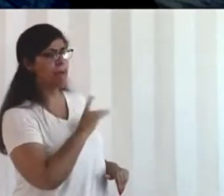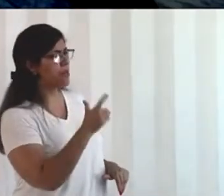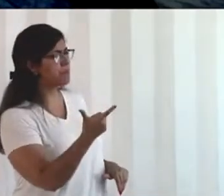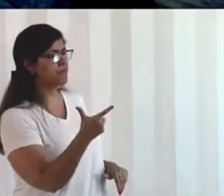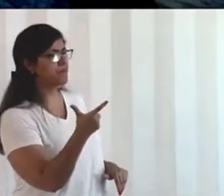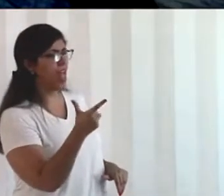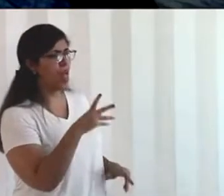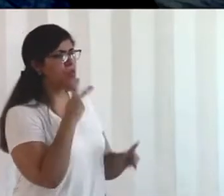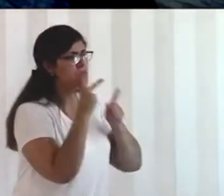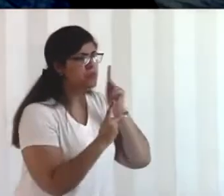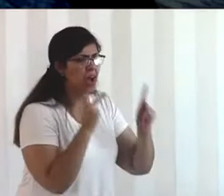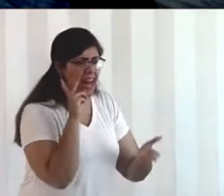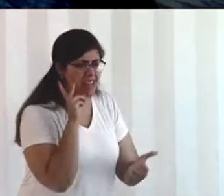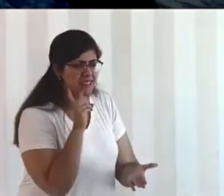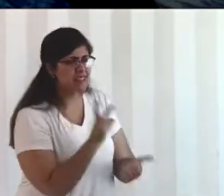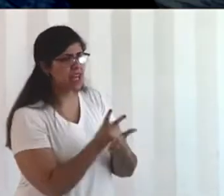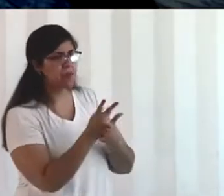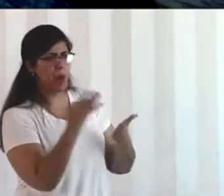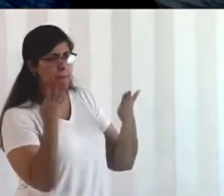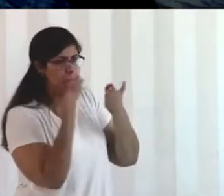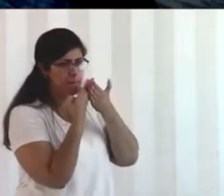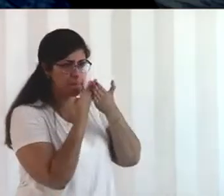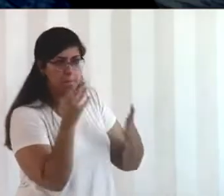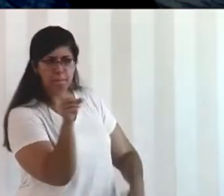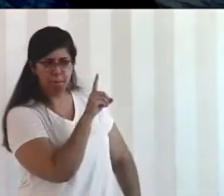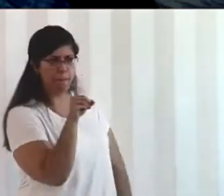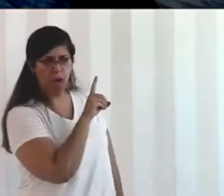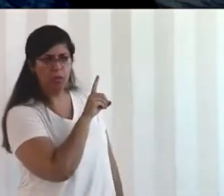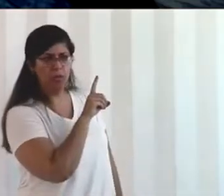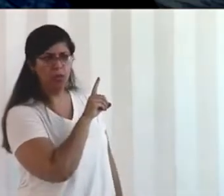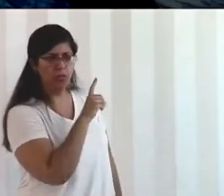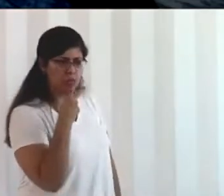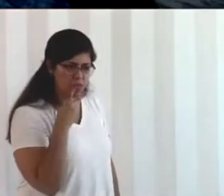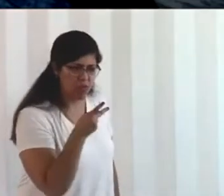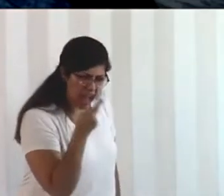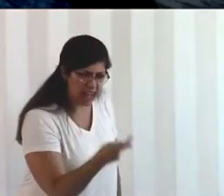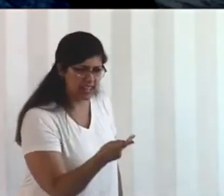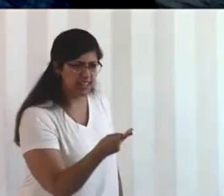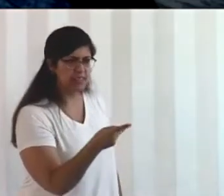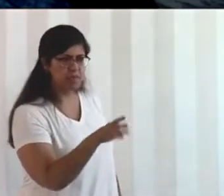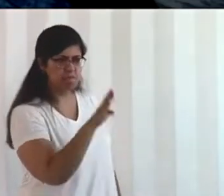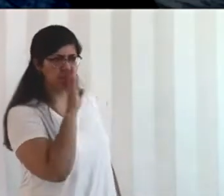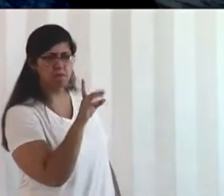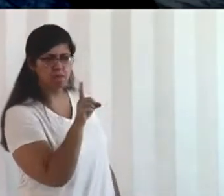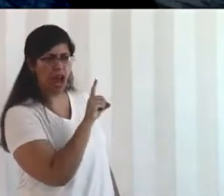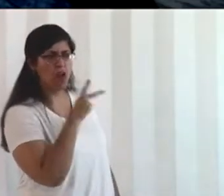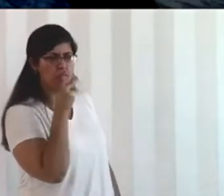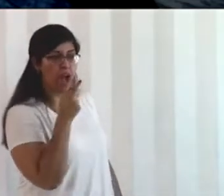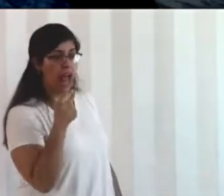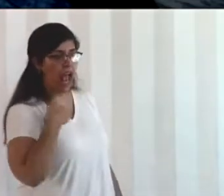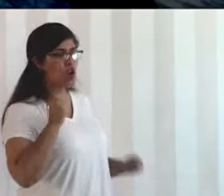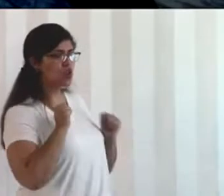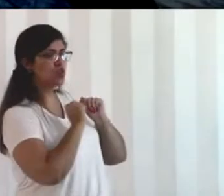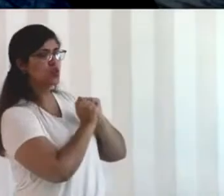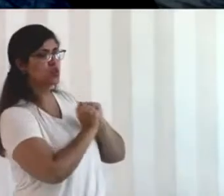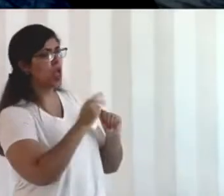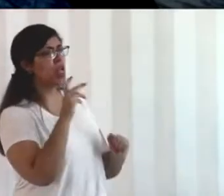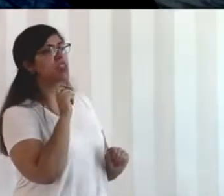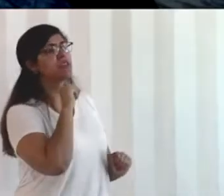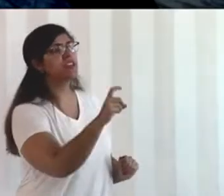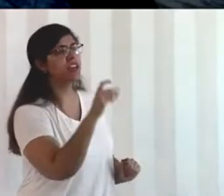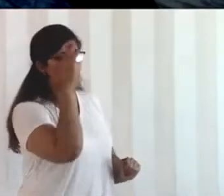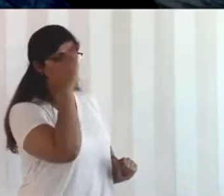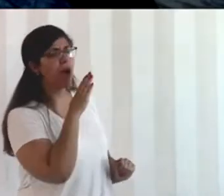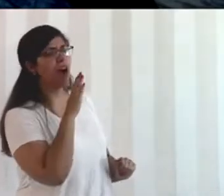não te cales, porquanto eu estou contigo, e ninguém ousará fazer-te mal, pois tenho muito povo